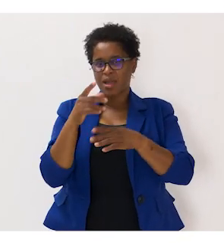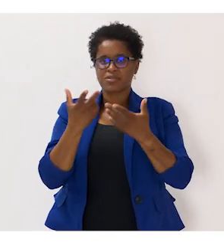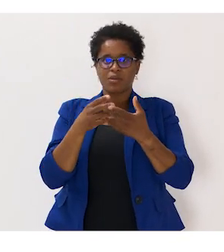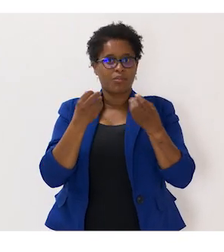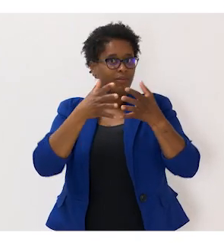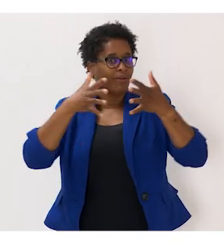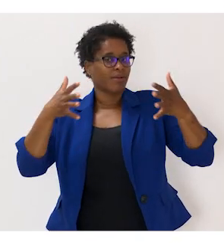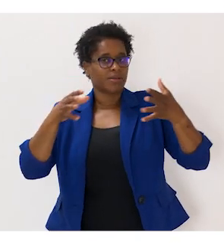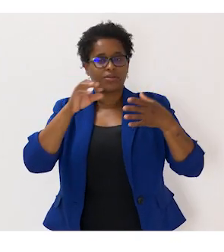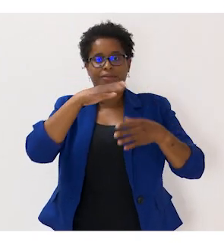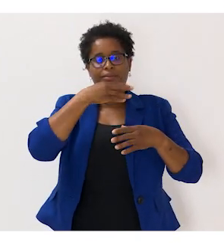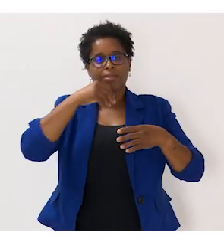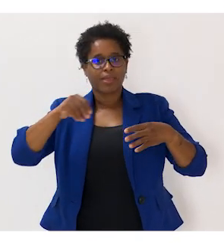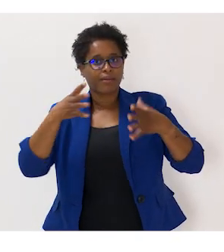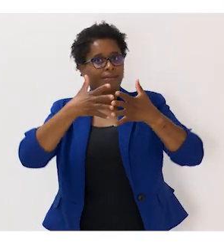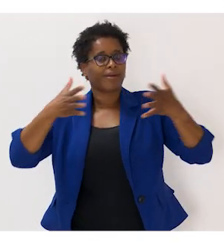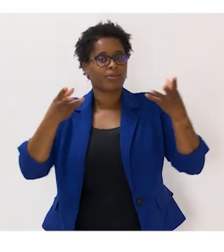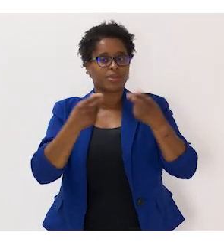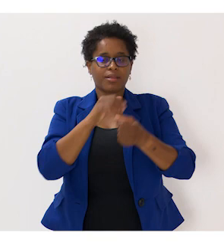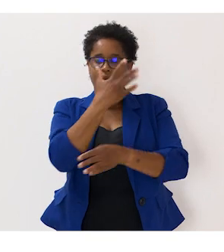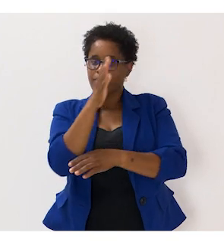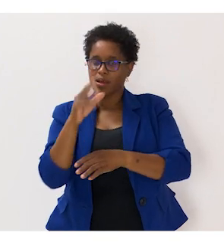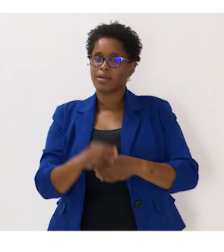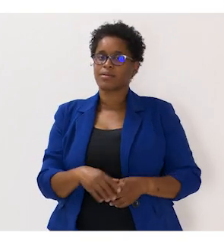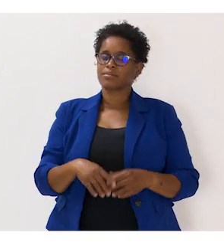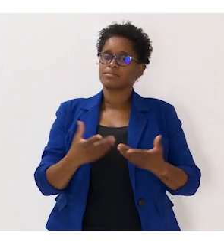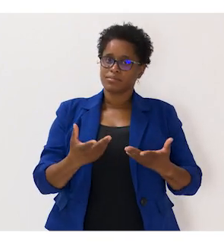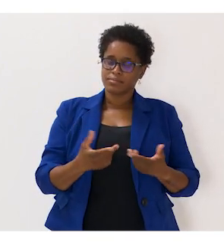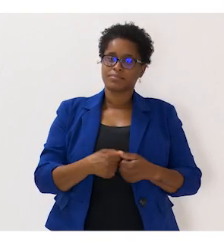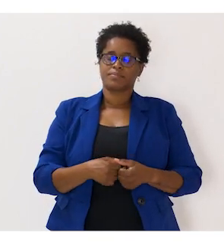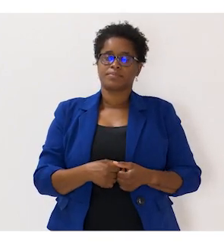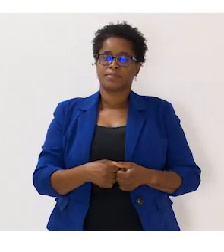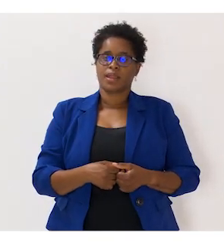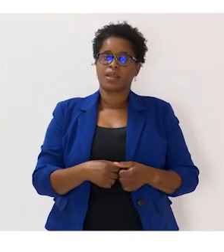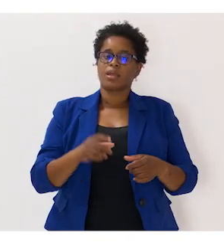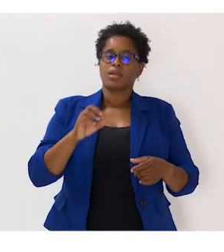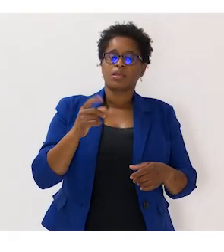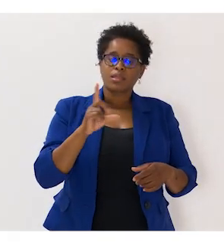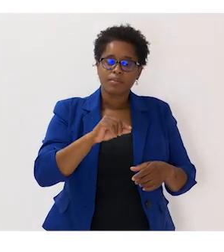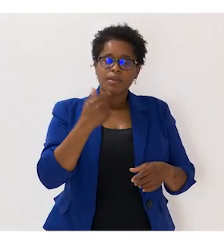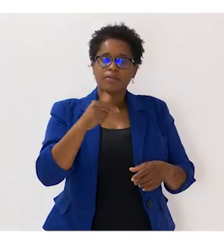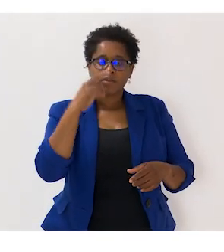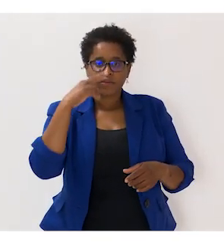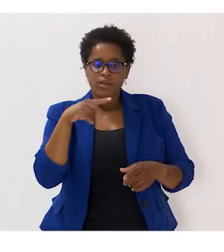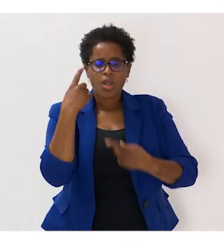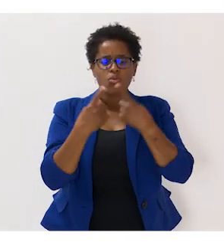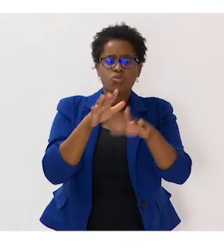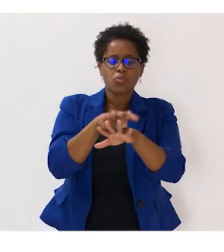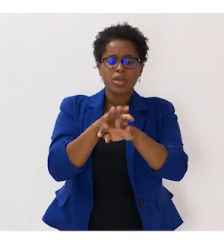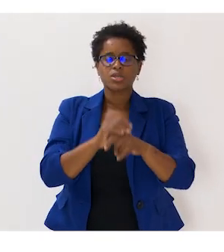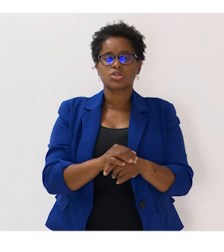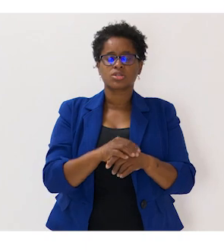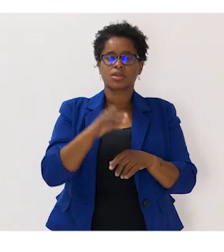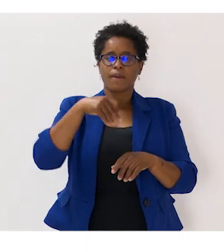bastante densa e um solo com grandes quantidades de vegetação em decomposição, onde nós encontramos alguns peixes,